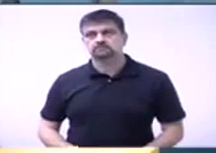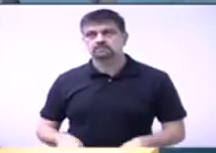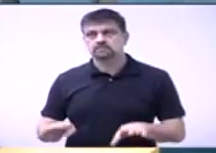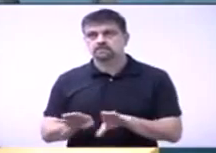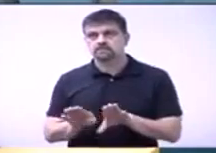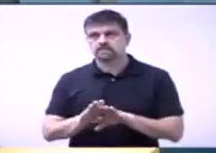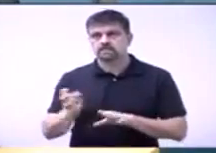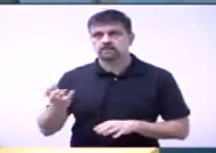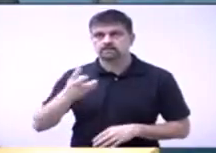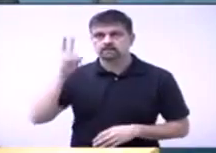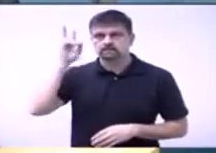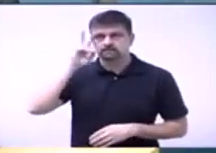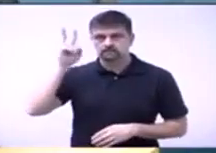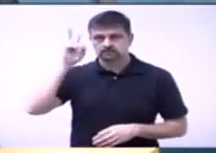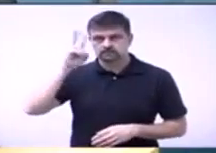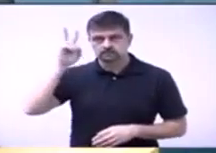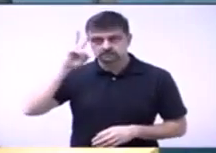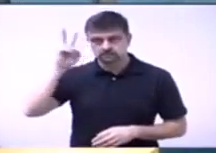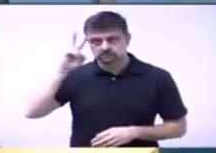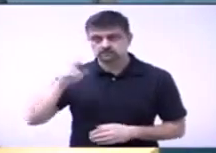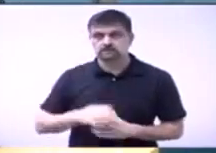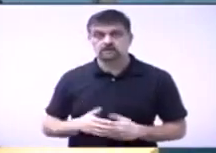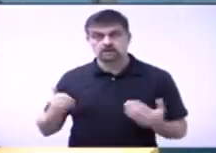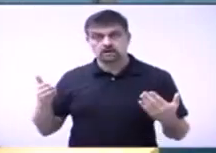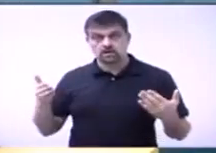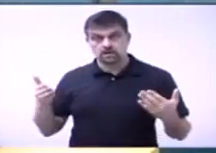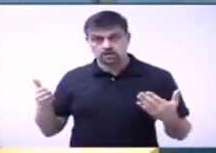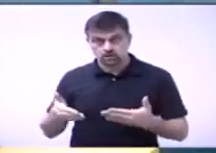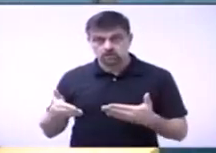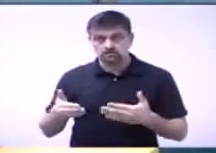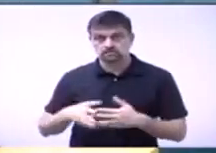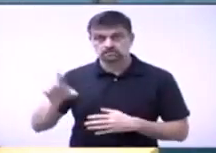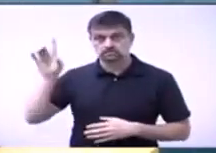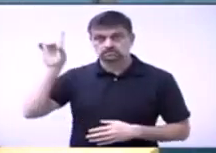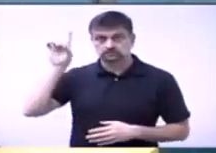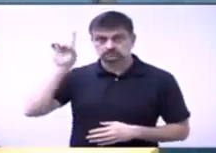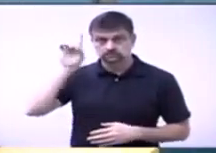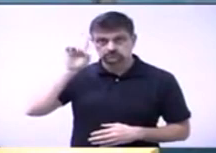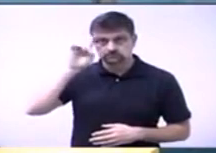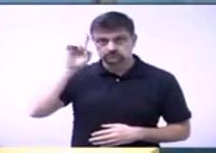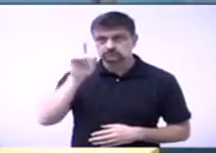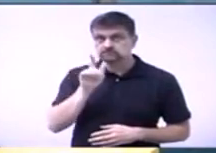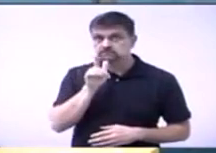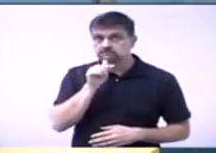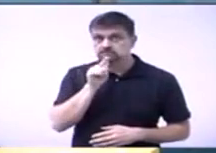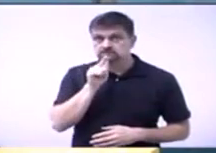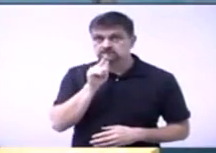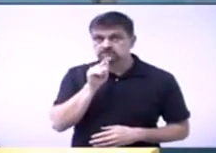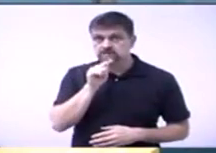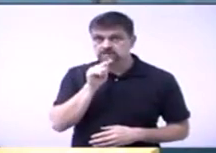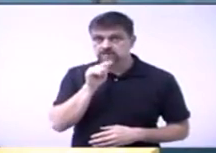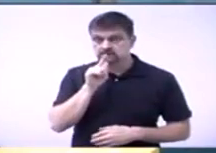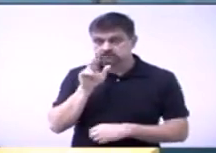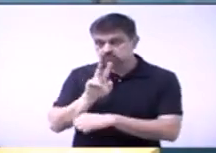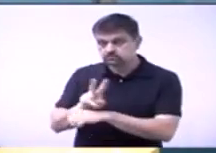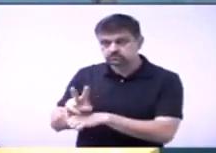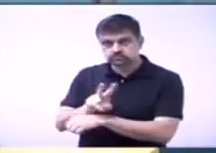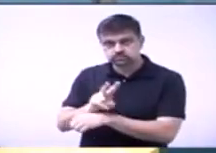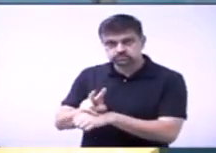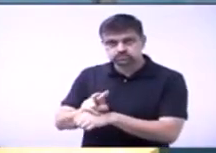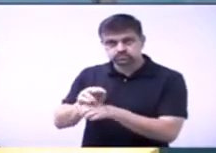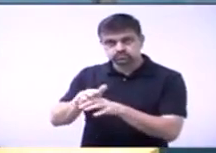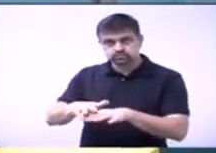fazer uma reverência hoje pelo Dia da Água, né, preservação da água,